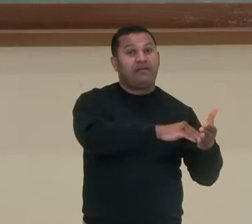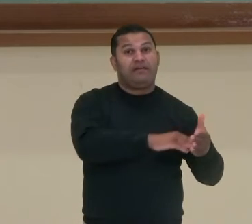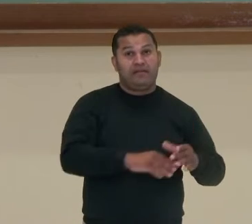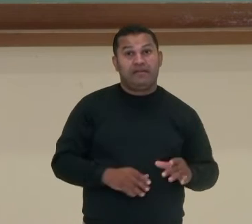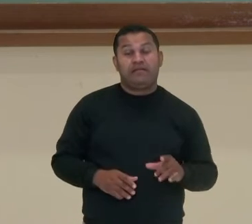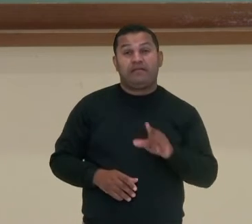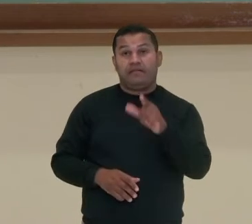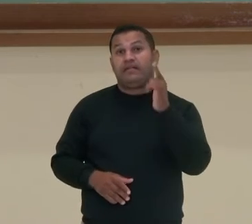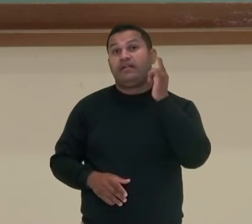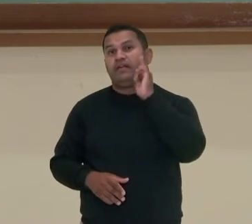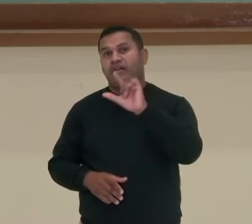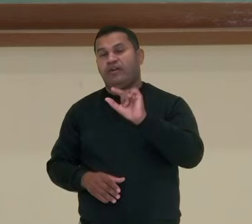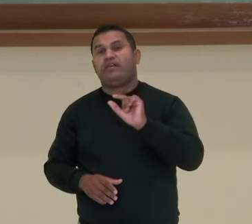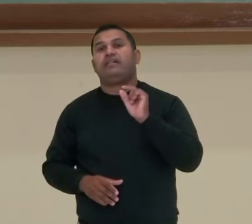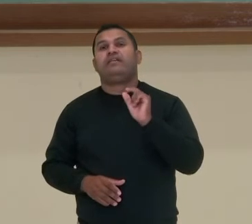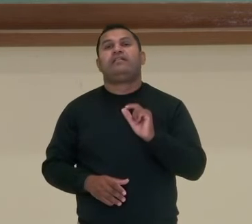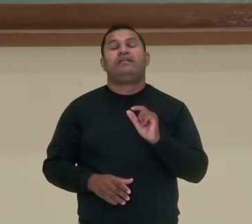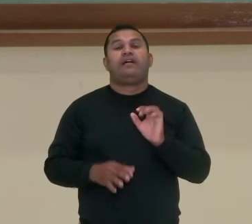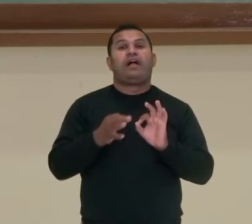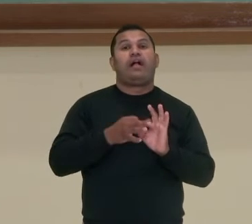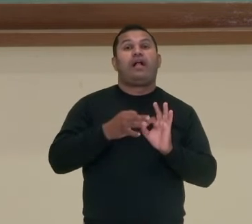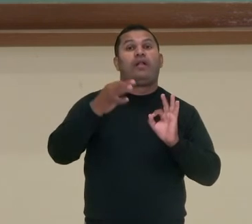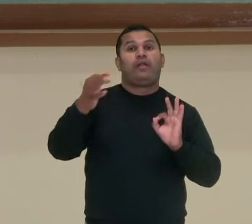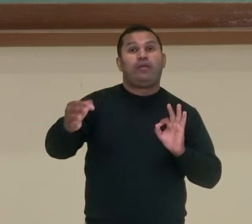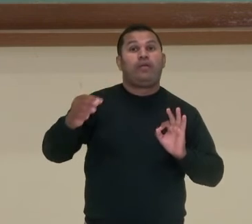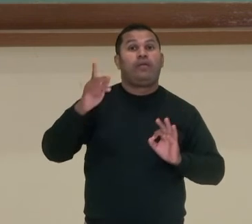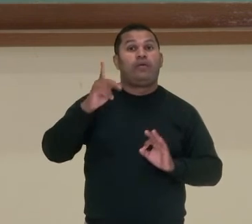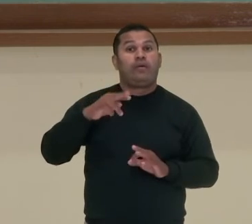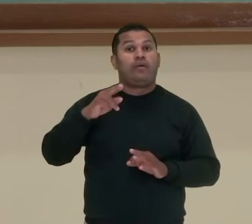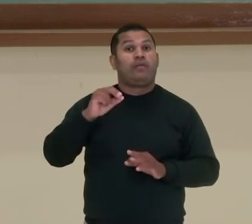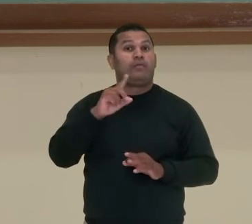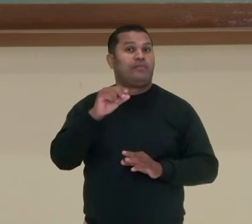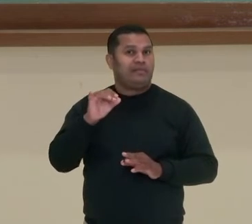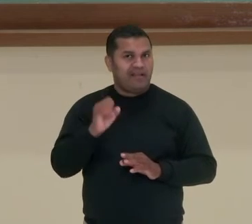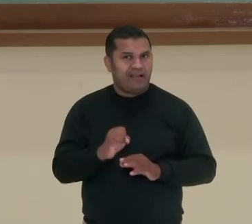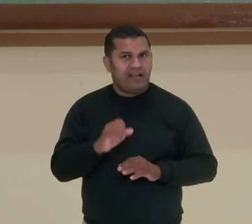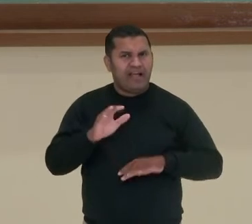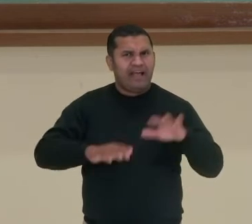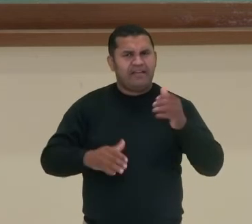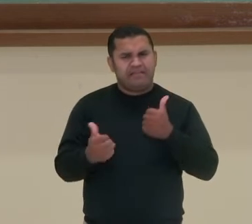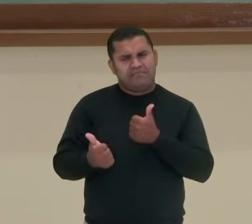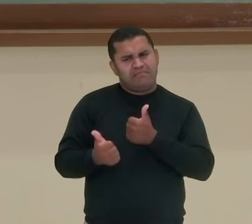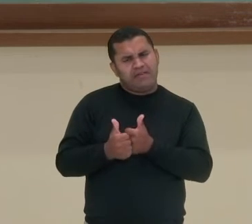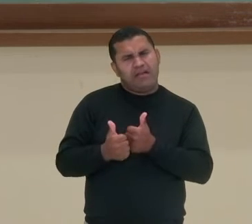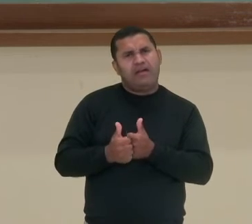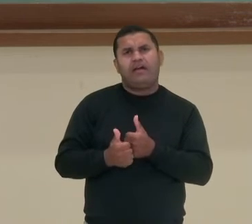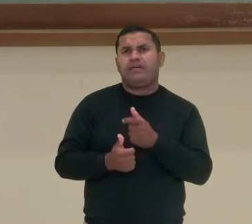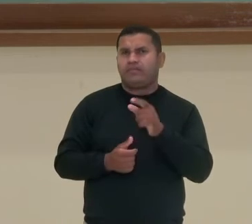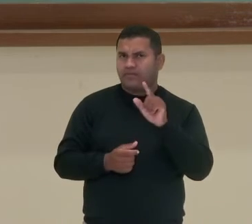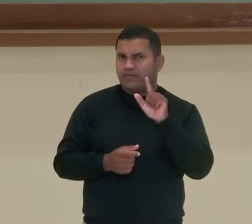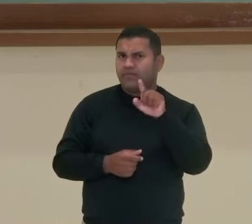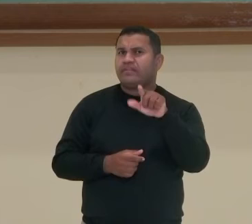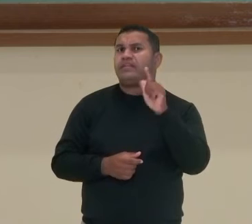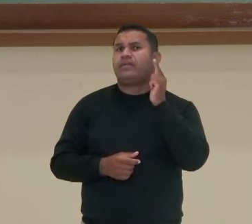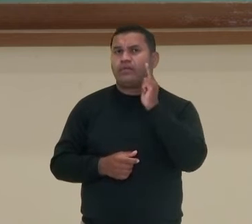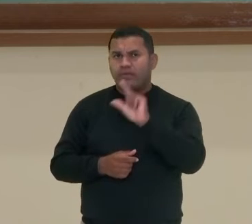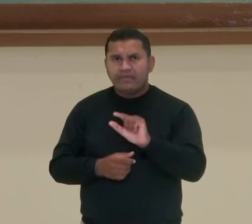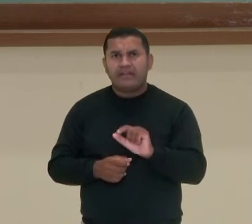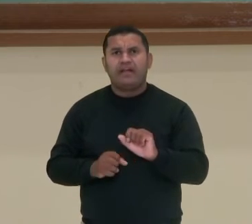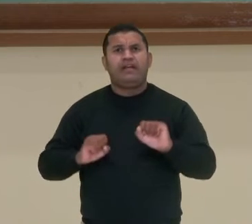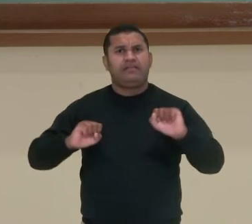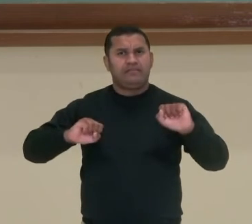médio, para longo prazo. Né? A meta de curto prazo, coloque uma situação que você vai conseguir dar conta. Até para